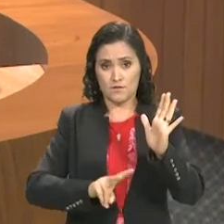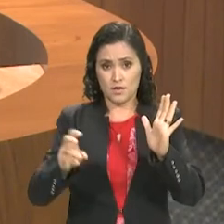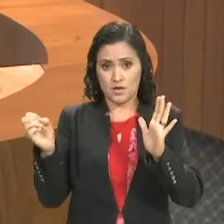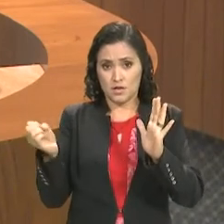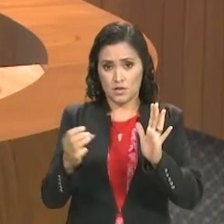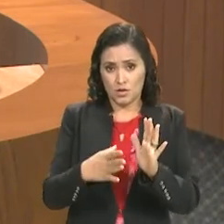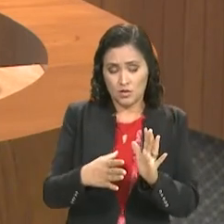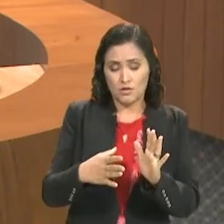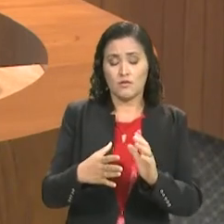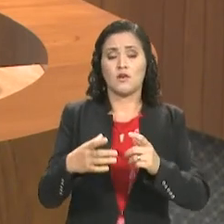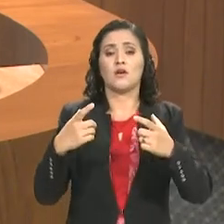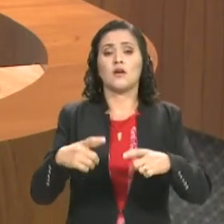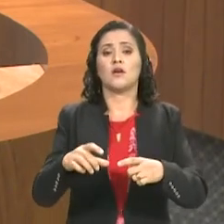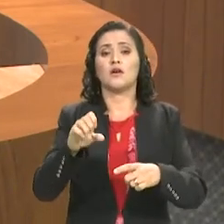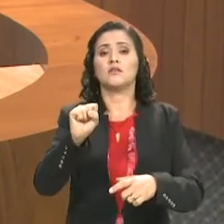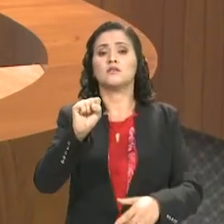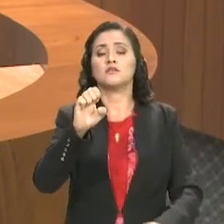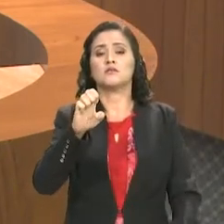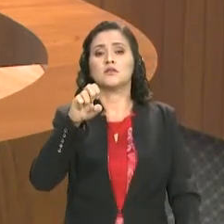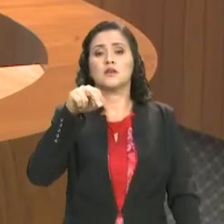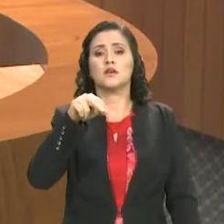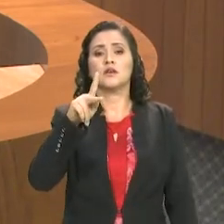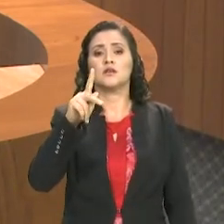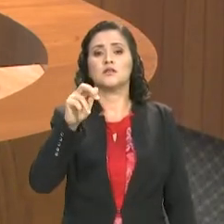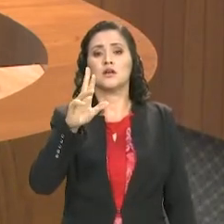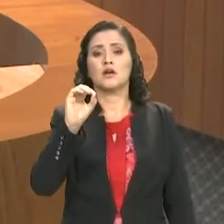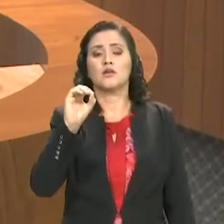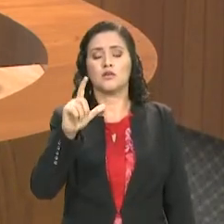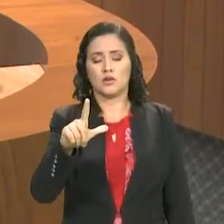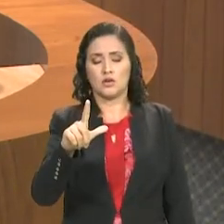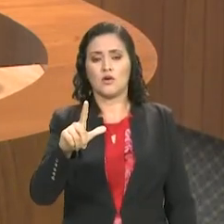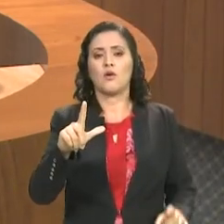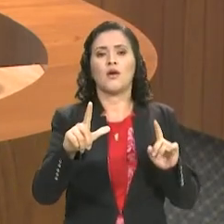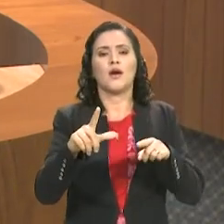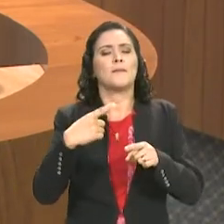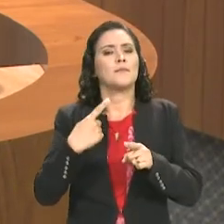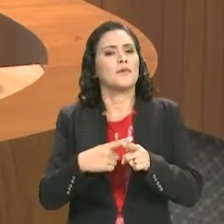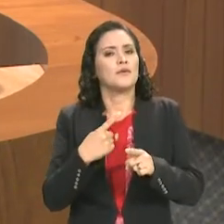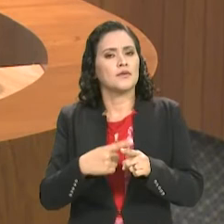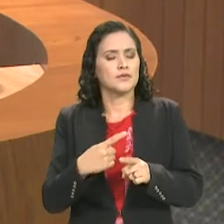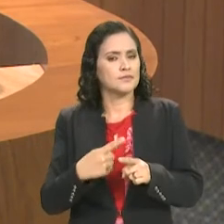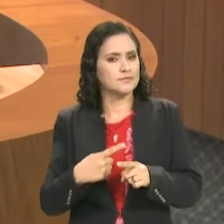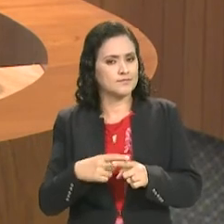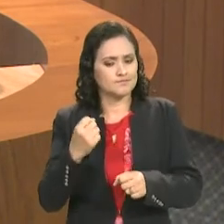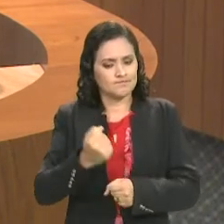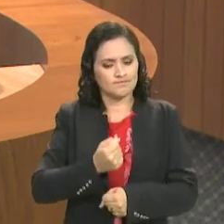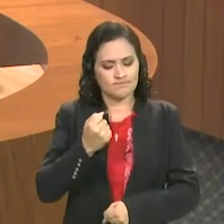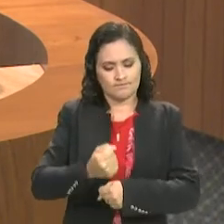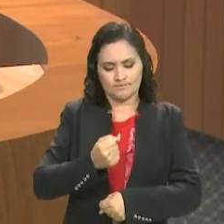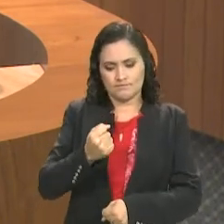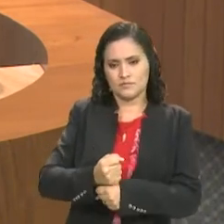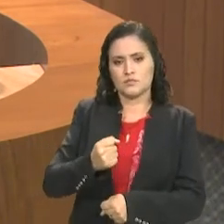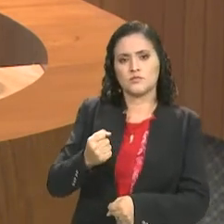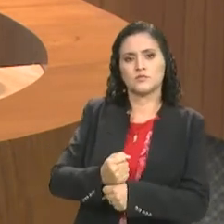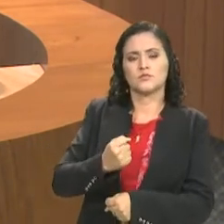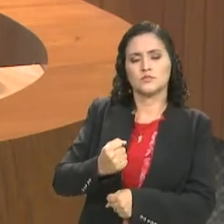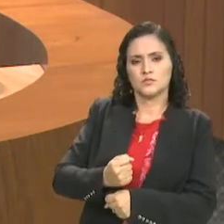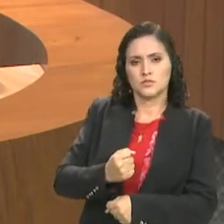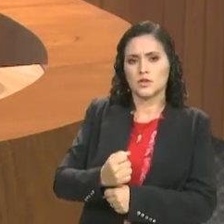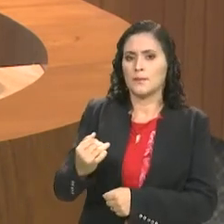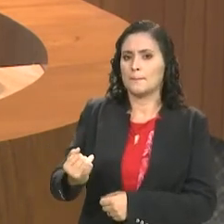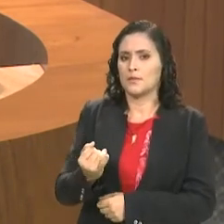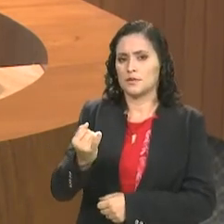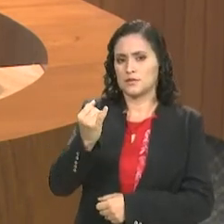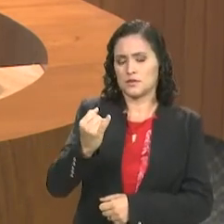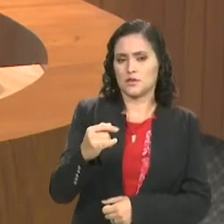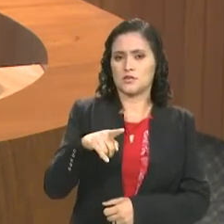quando foi levado para lá, na Vila Fiquene, foi justamente para levar uma grande obra urbana, um grande empreendimento para um